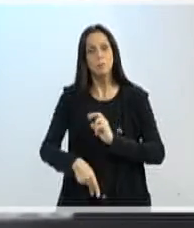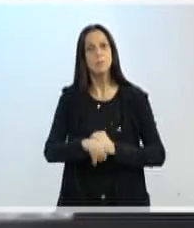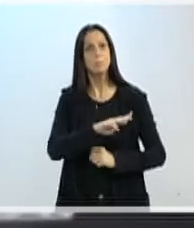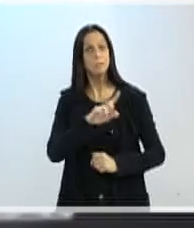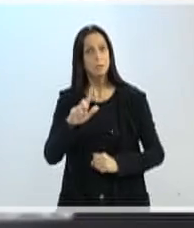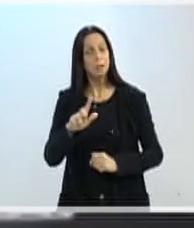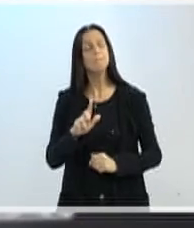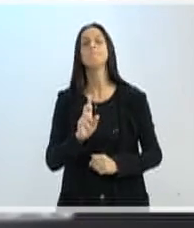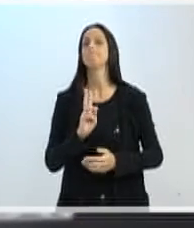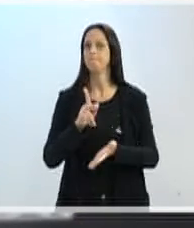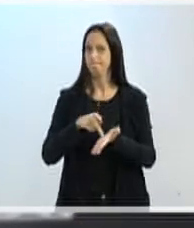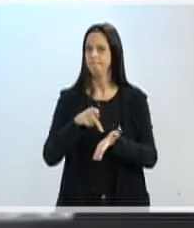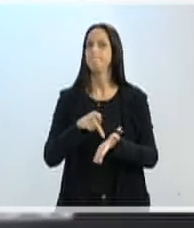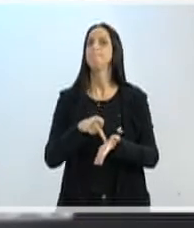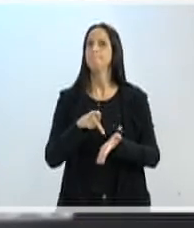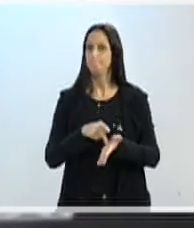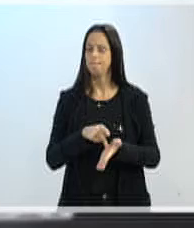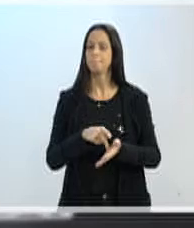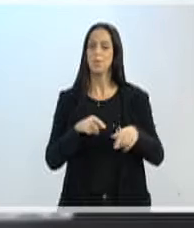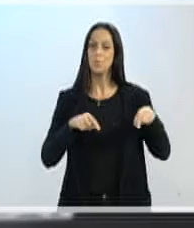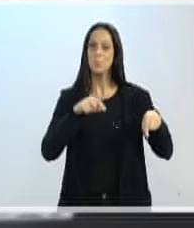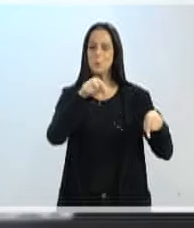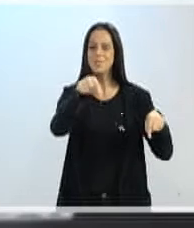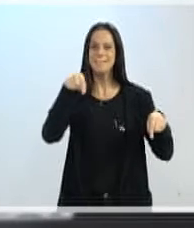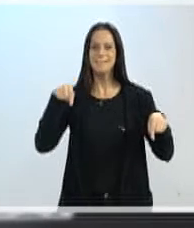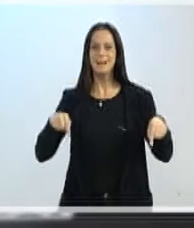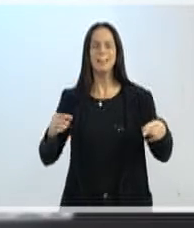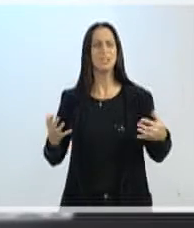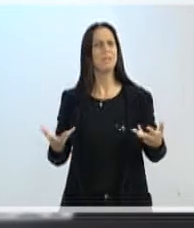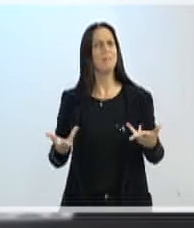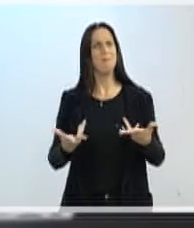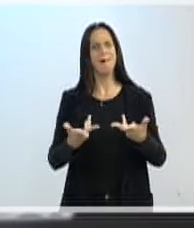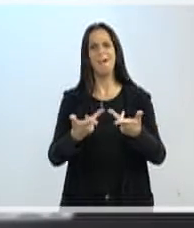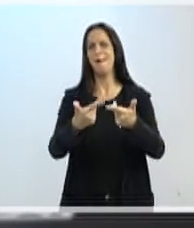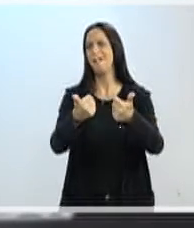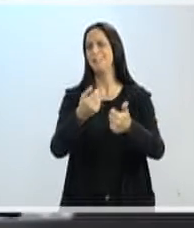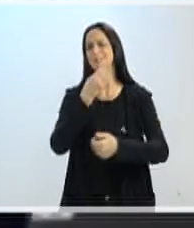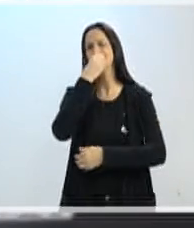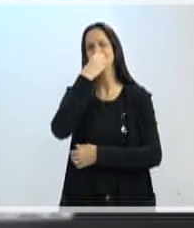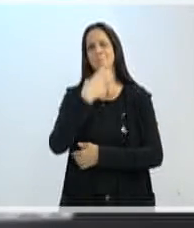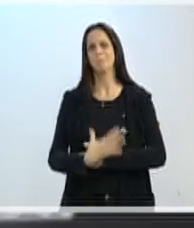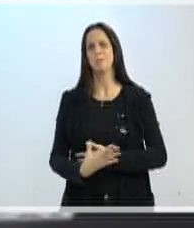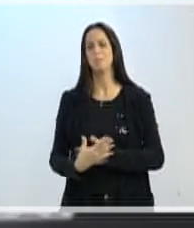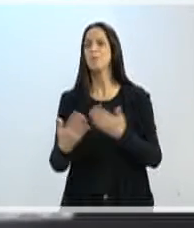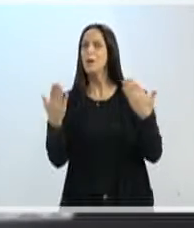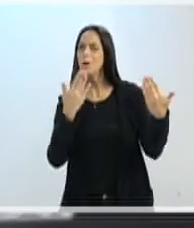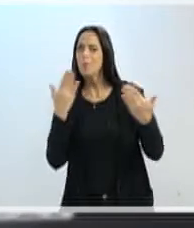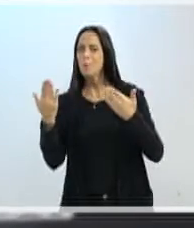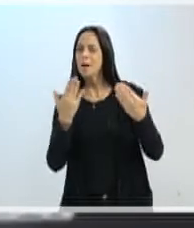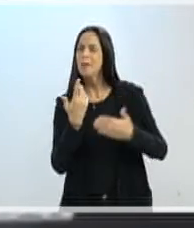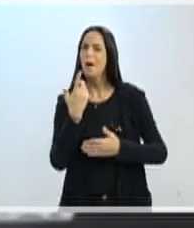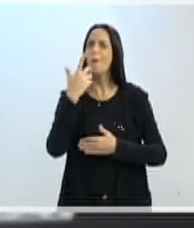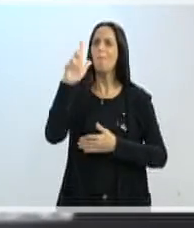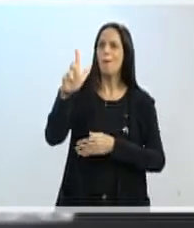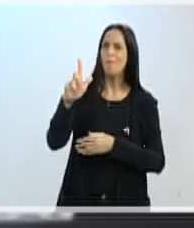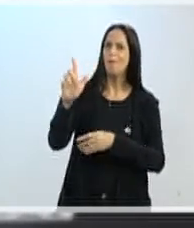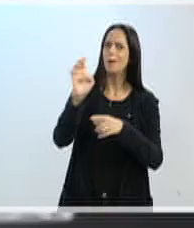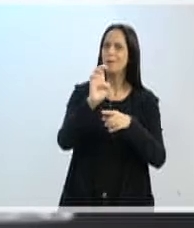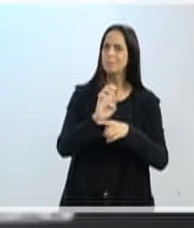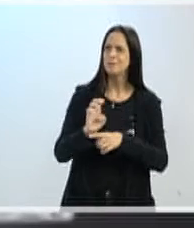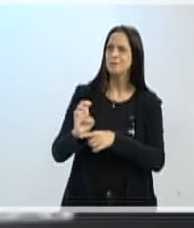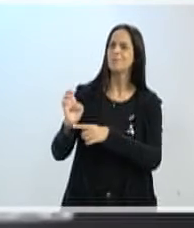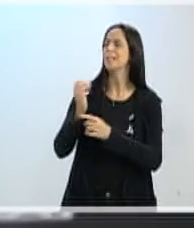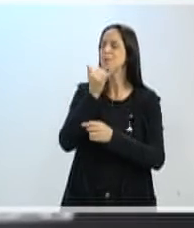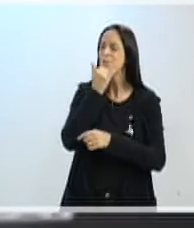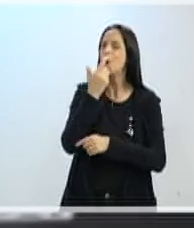realmente tem uma qualidade muito grande, superior inclusive à de outras estruturas hospitalares aqui do